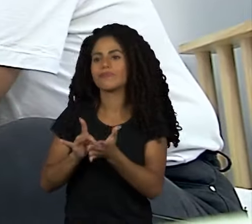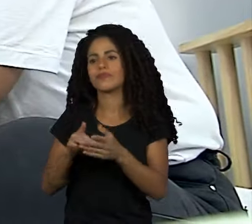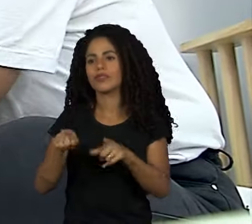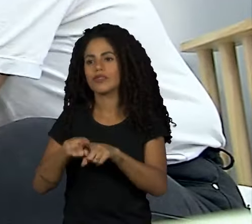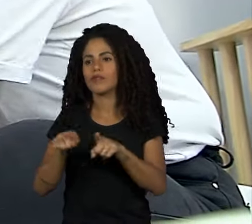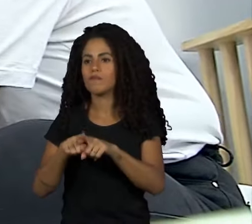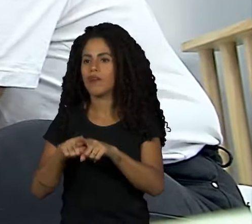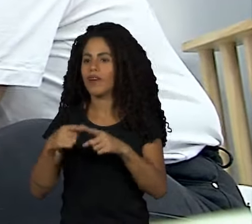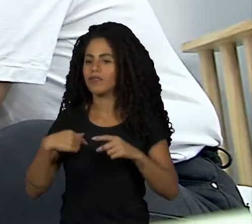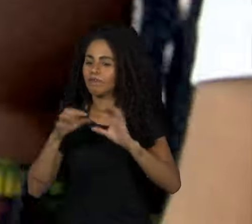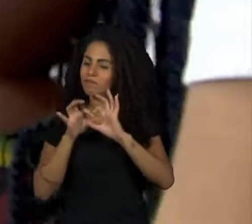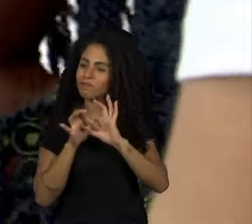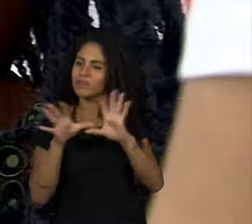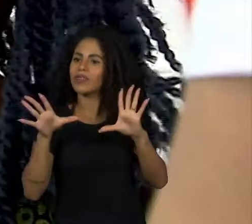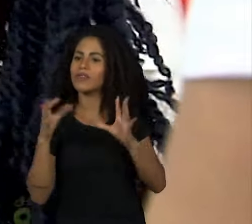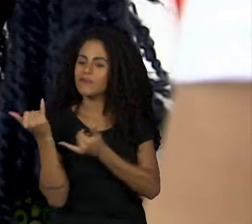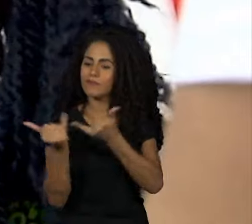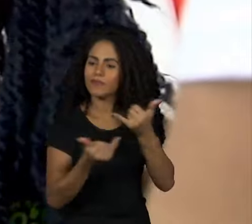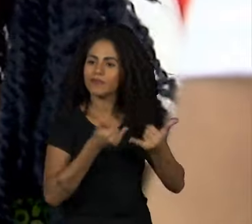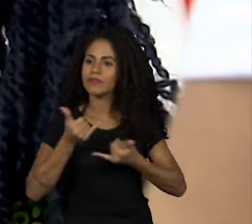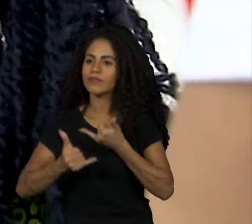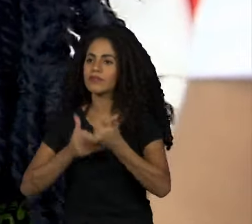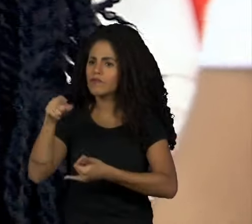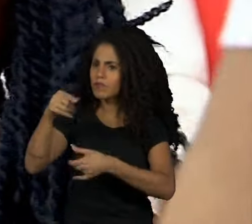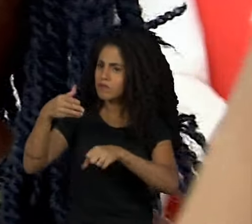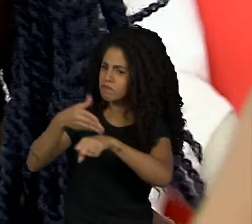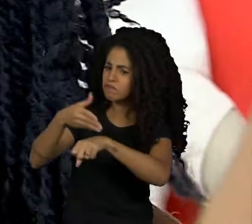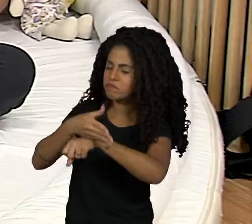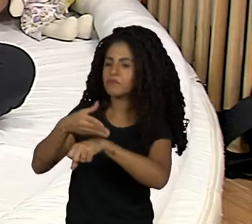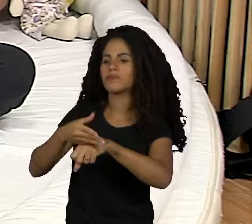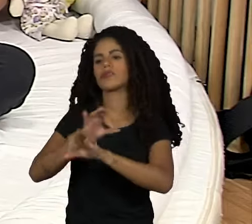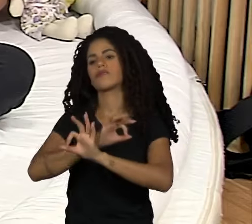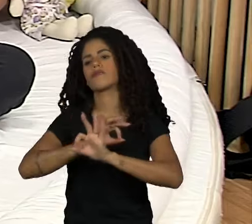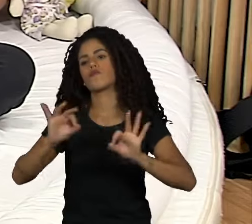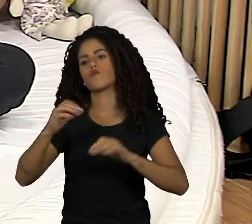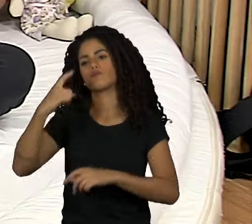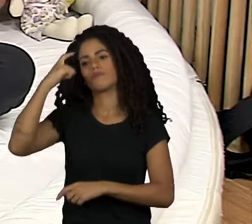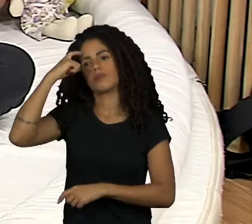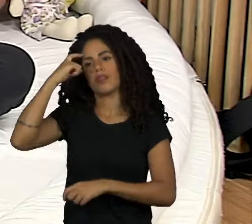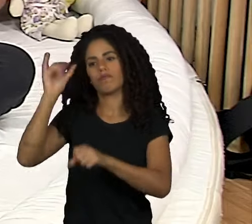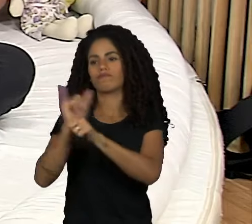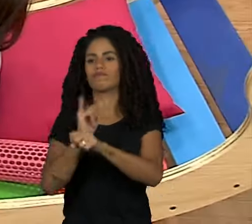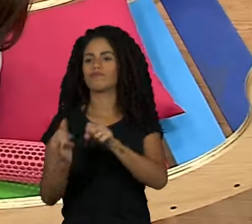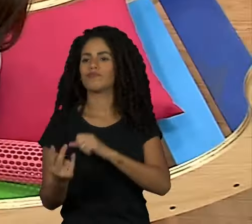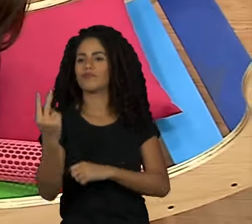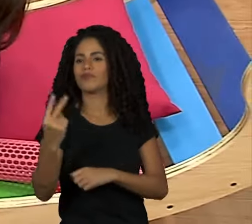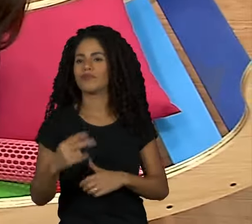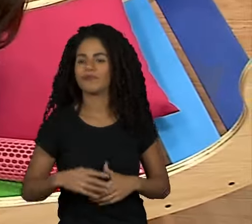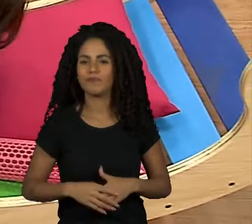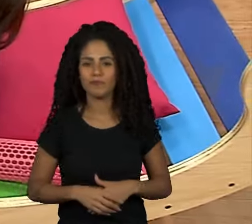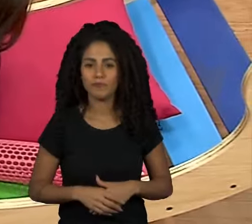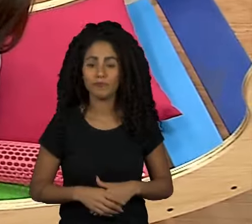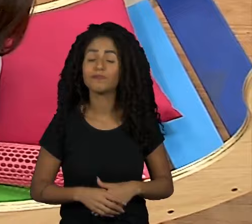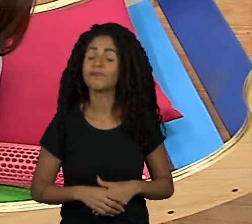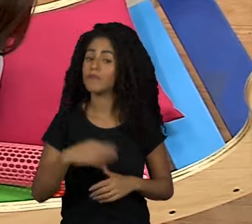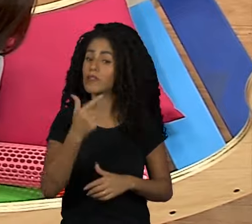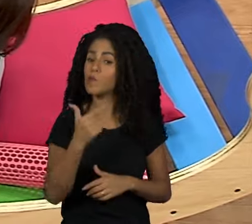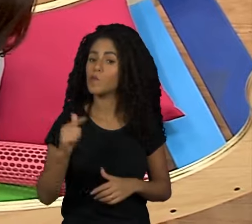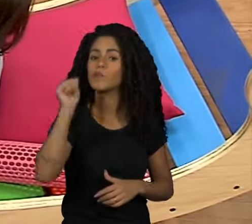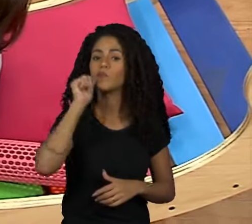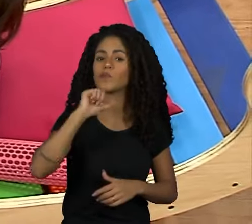se solta. Você poder participar, de ter um espaço pensado para os dois, é sensacional. Outra mãe que